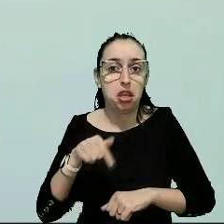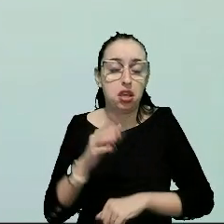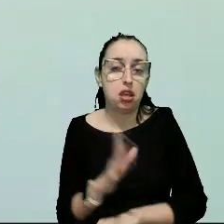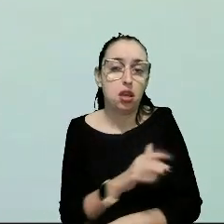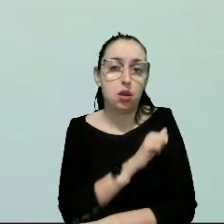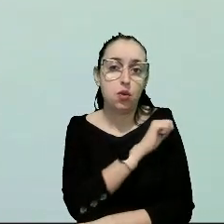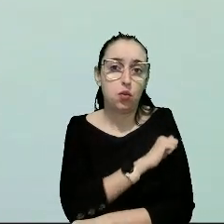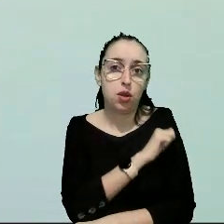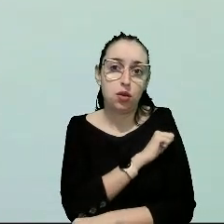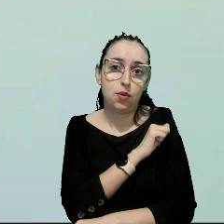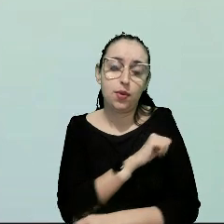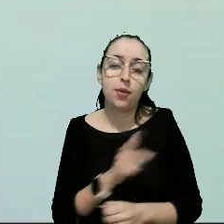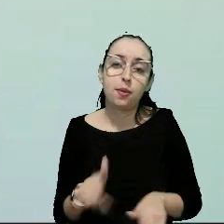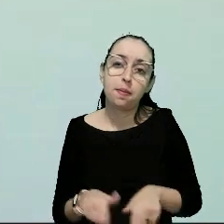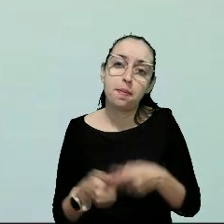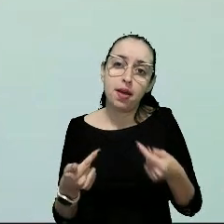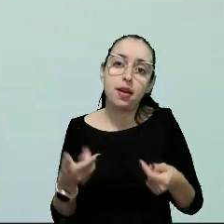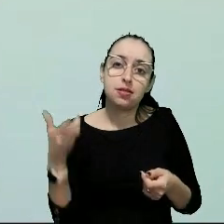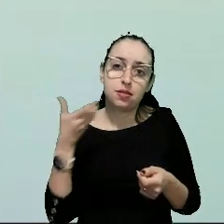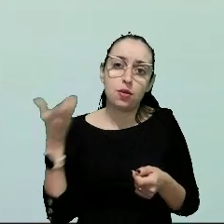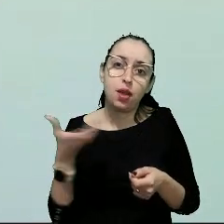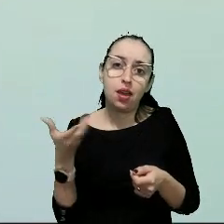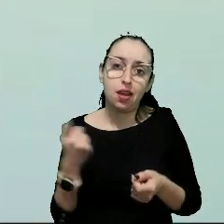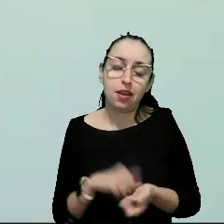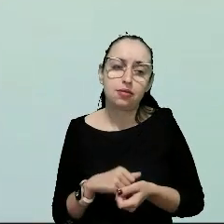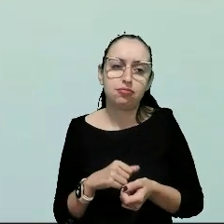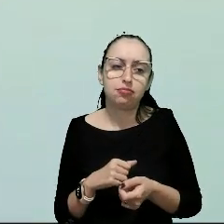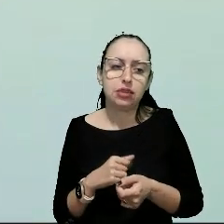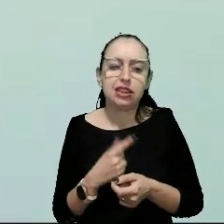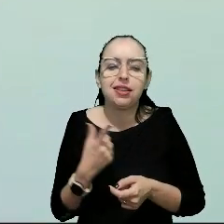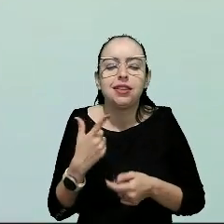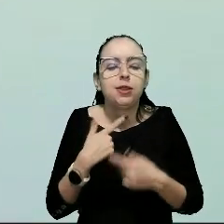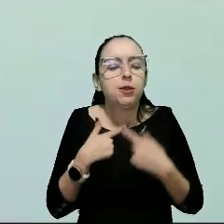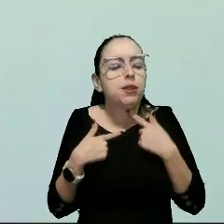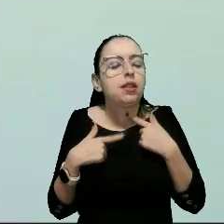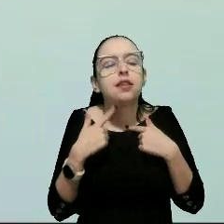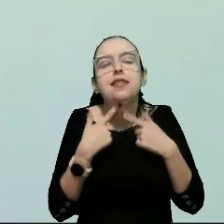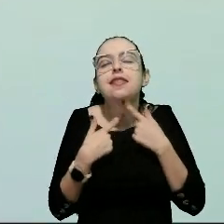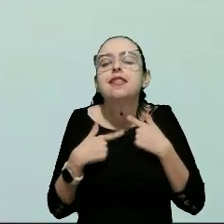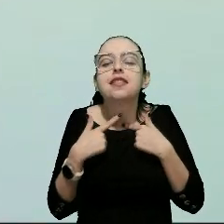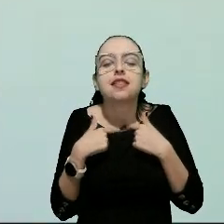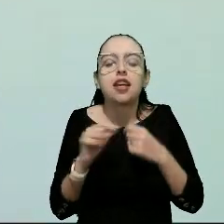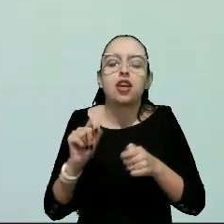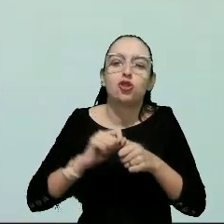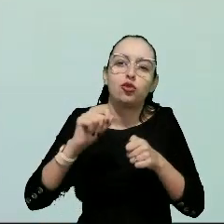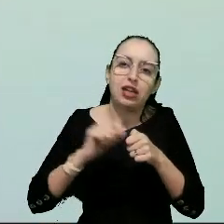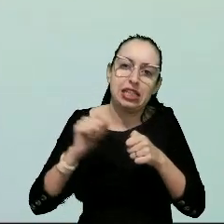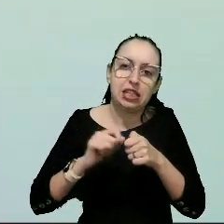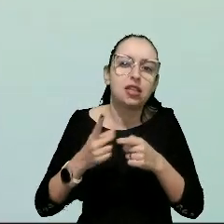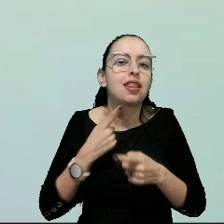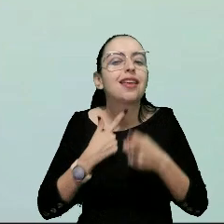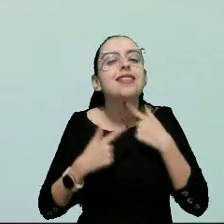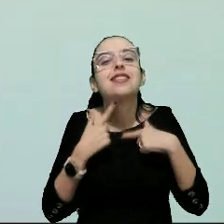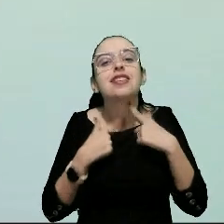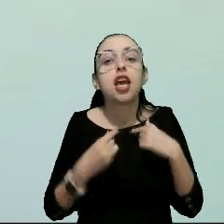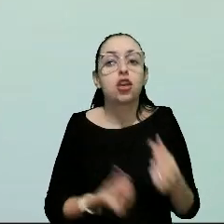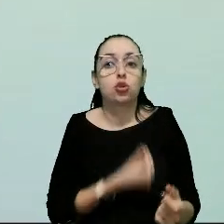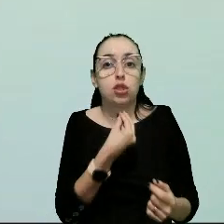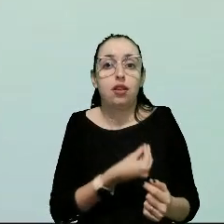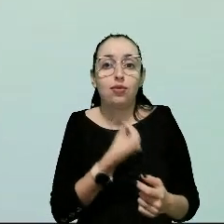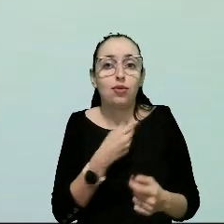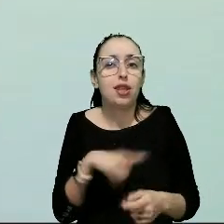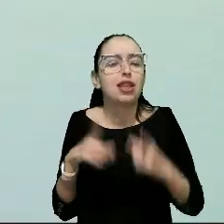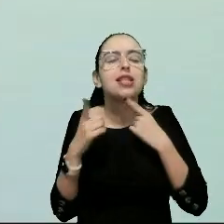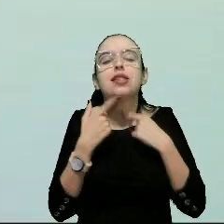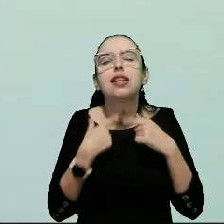no Rio de Janeiro. Mas eu quero. Eu tenho muito tesão no que eu faço. Eu tenho tesão na